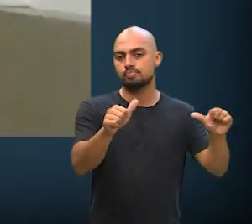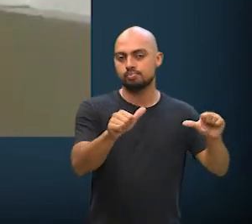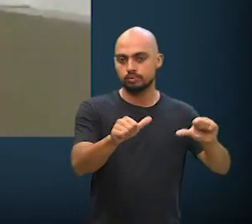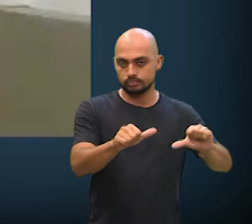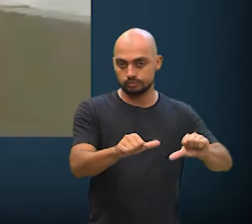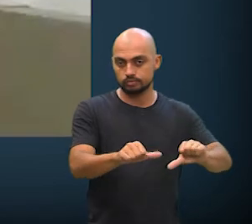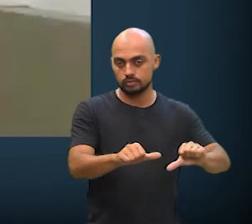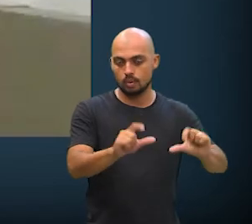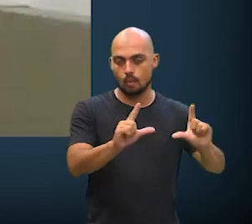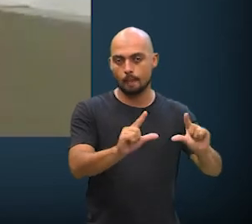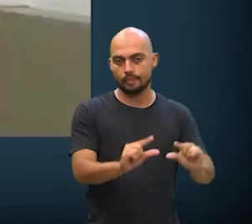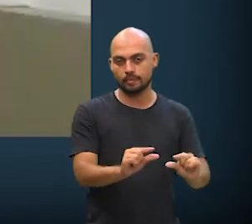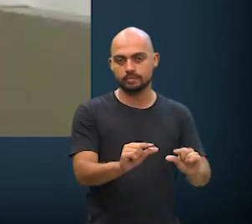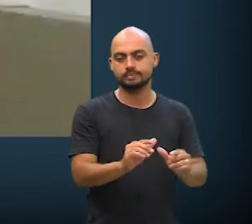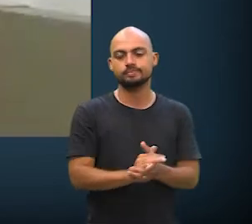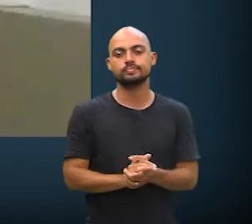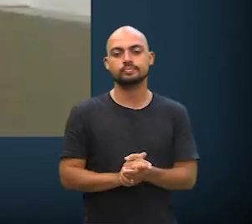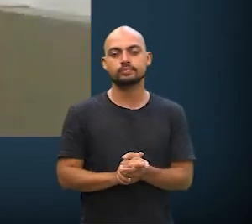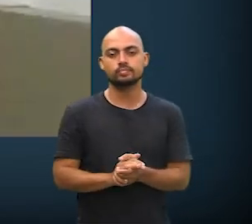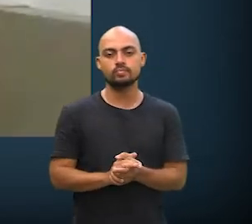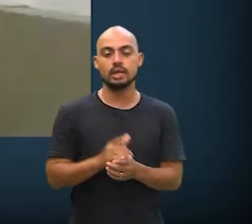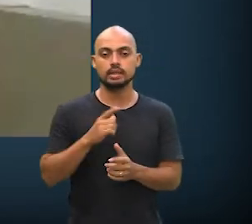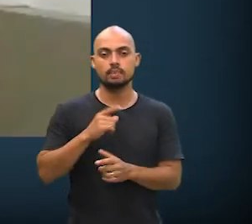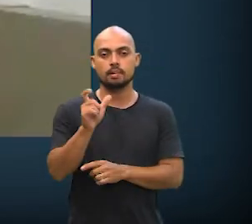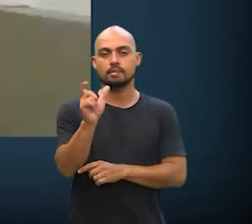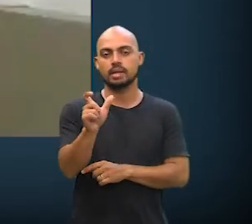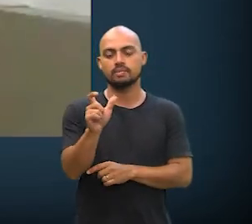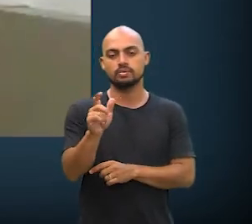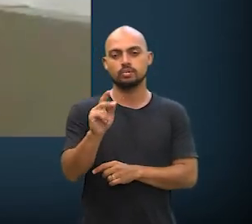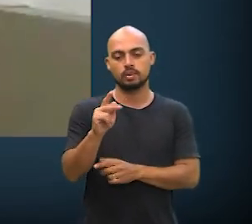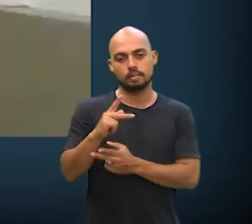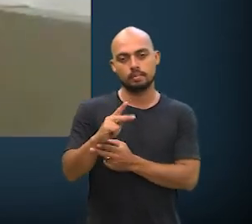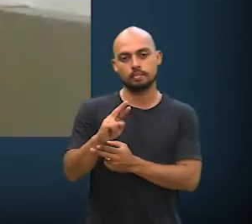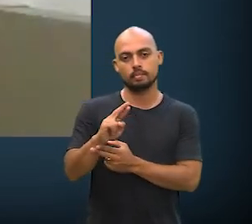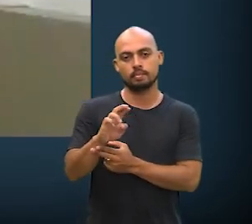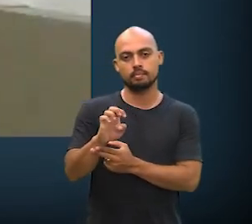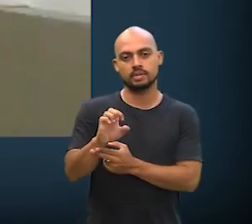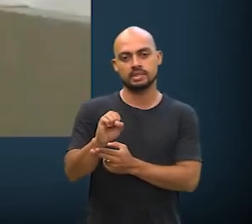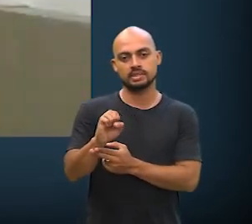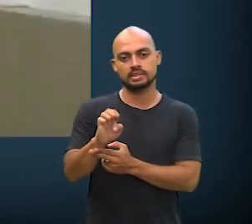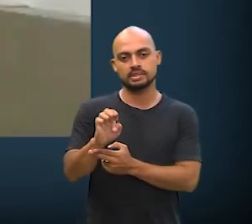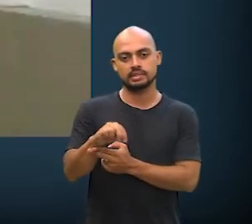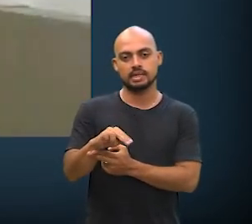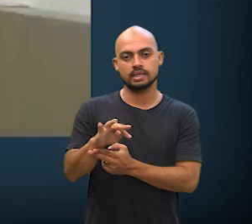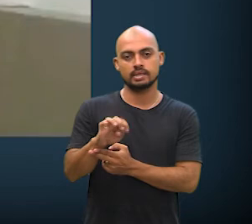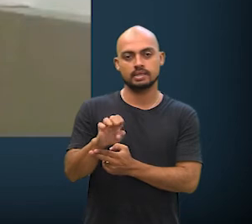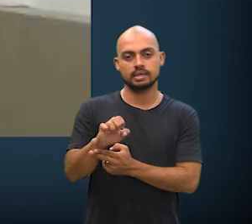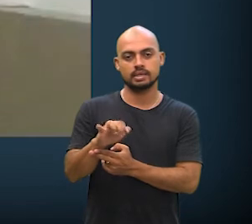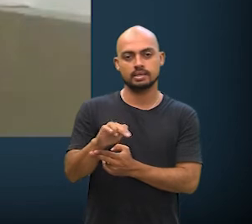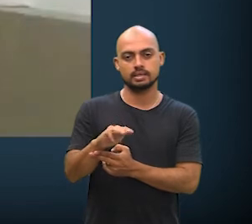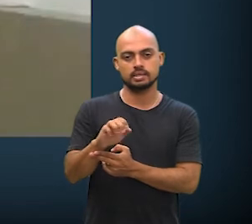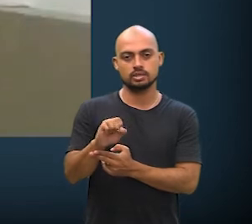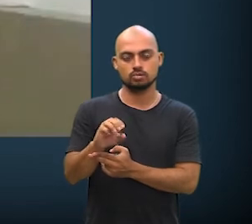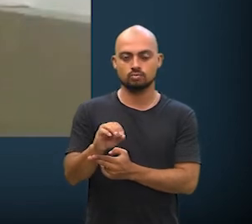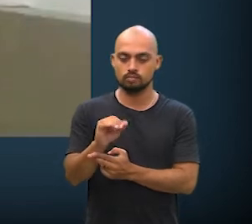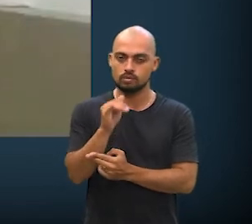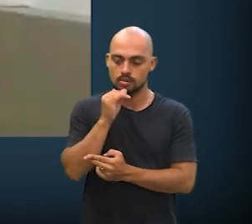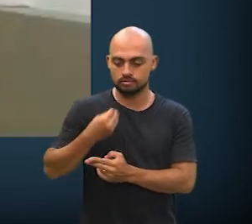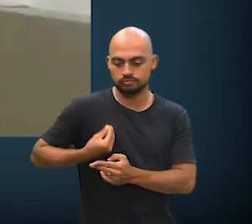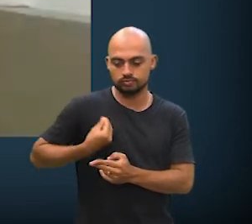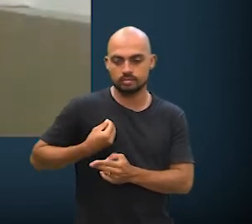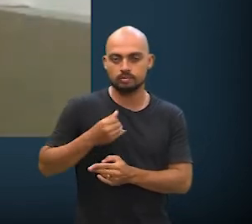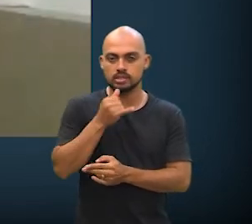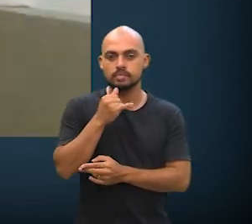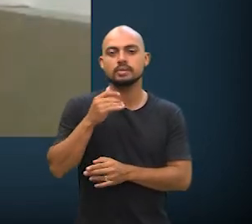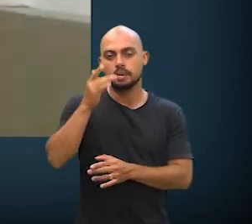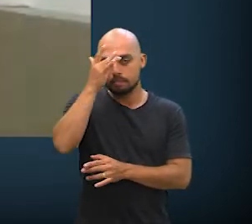muito baixa. E aí a gente vai ter o termo presenteísmo, Mirna. Não é só a empresa que a pessoa fica lá 14 horas e não entrega nada. Tem